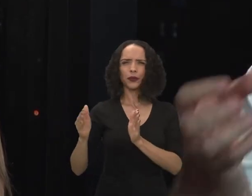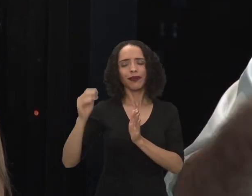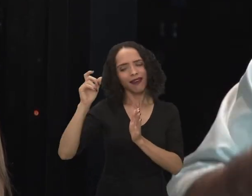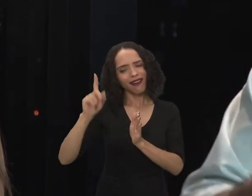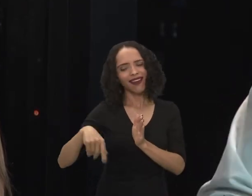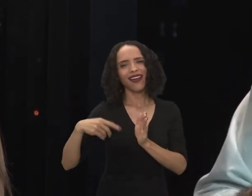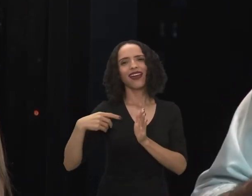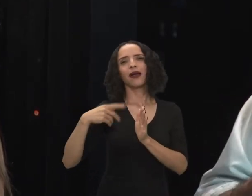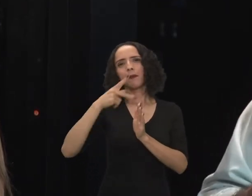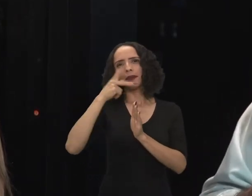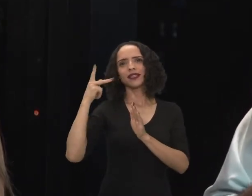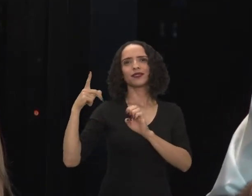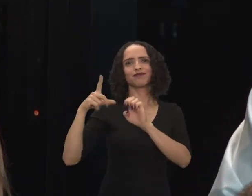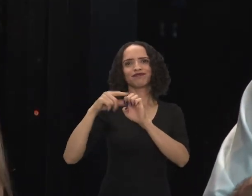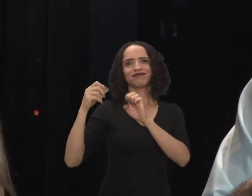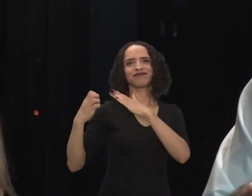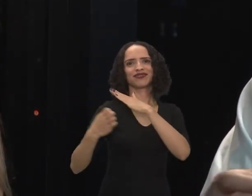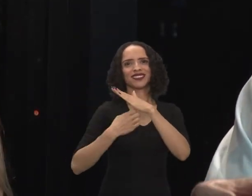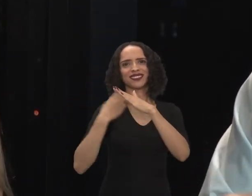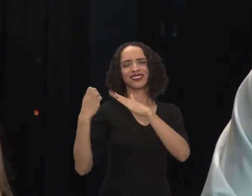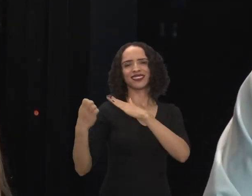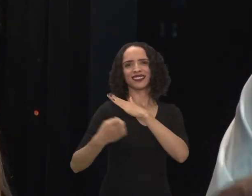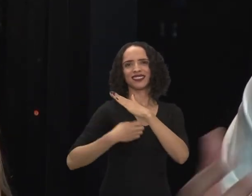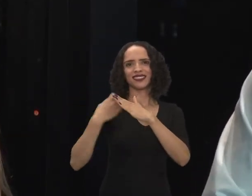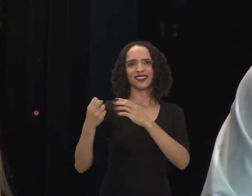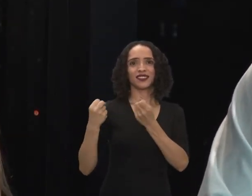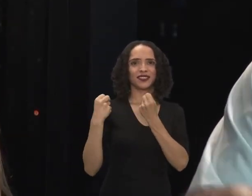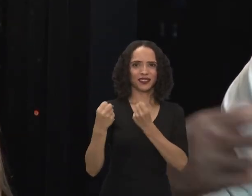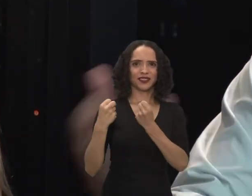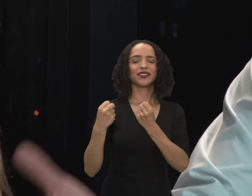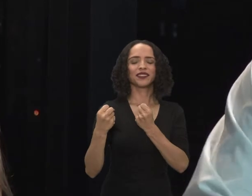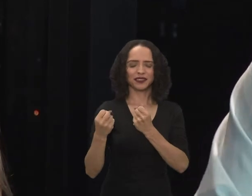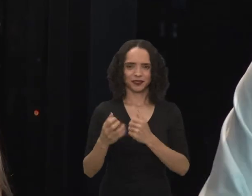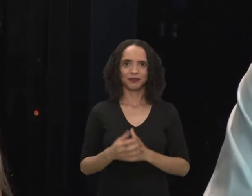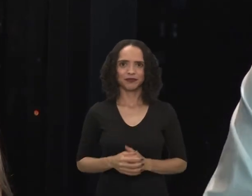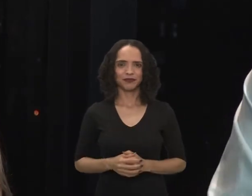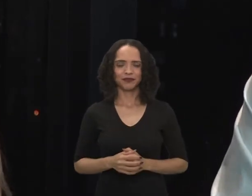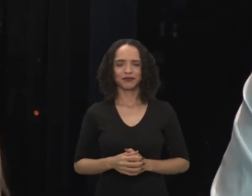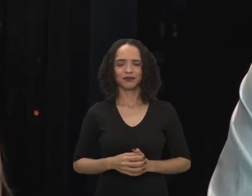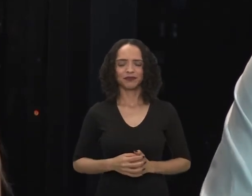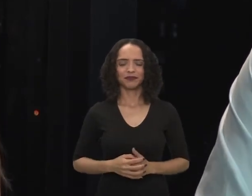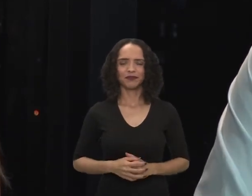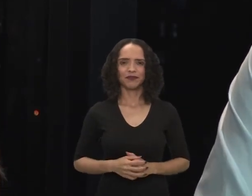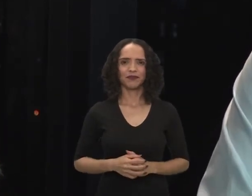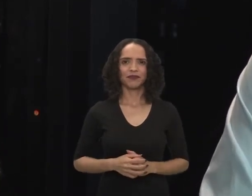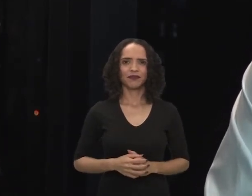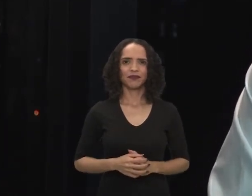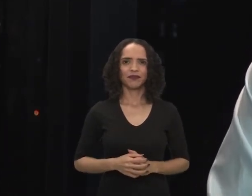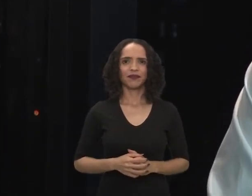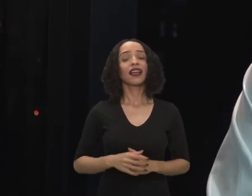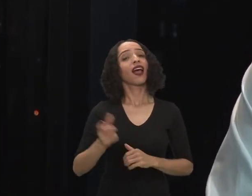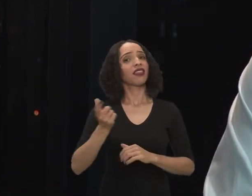é o do grande produtor, né? Que a gente fala aí do agronegócio, né?